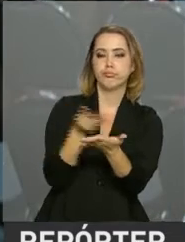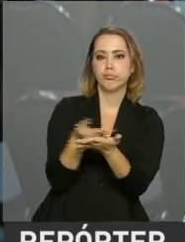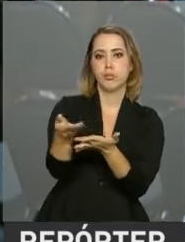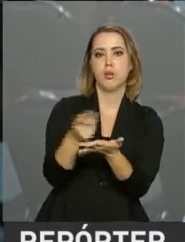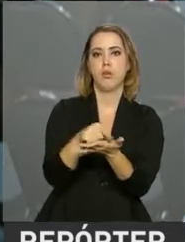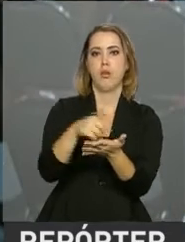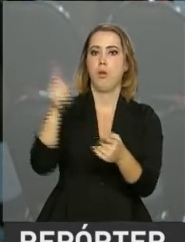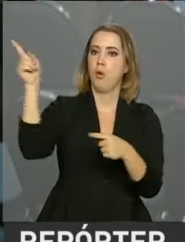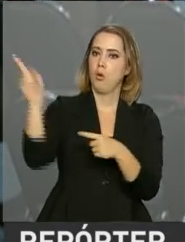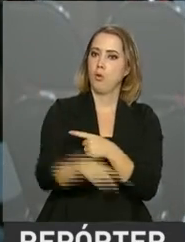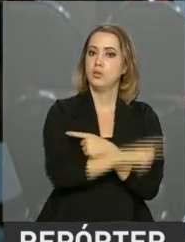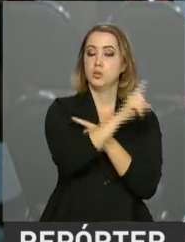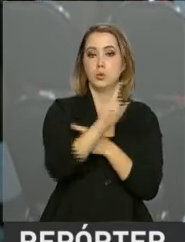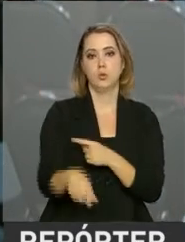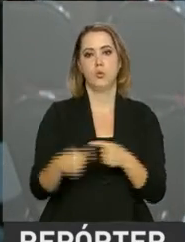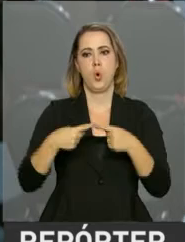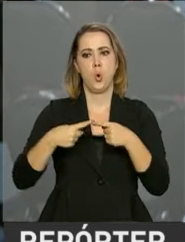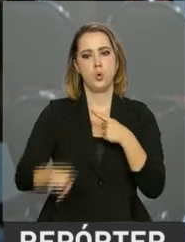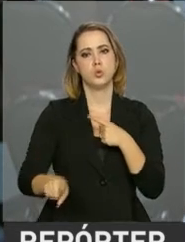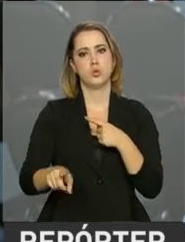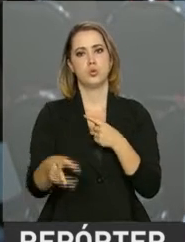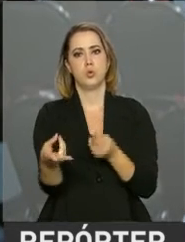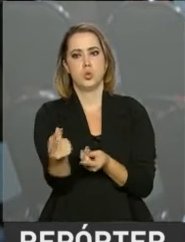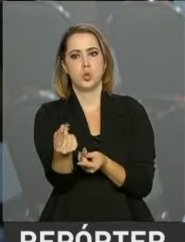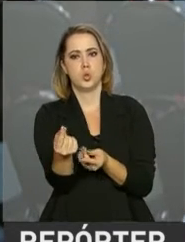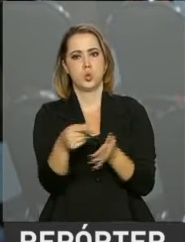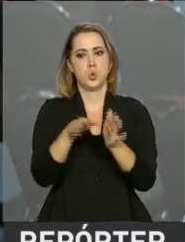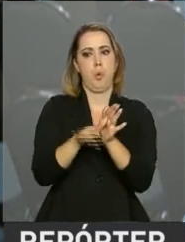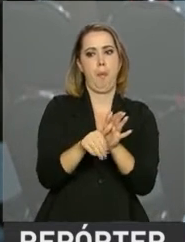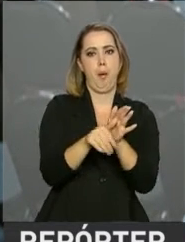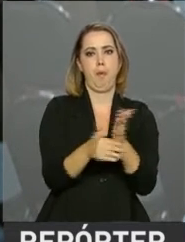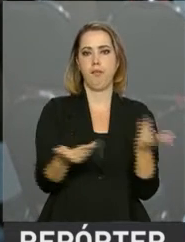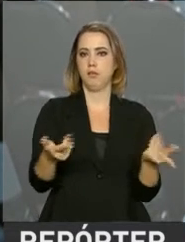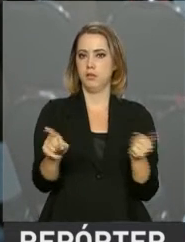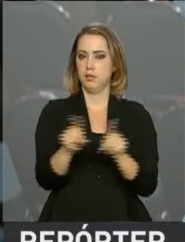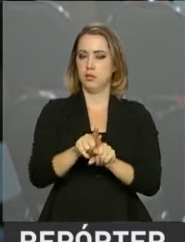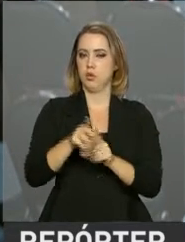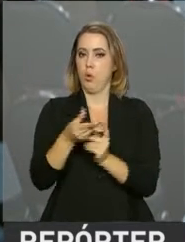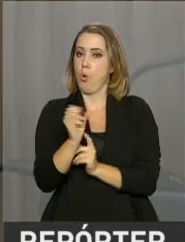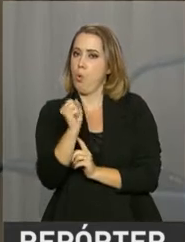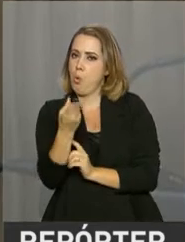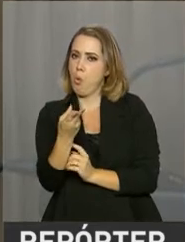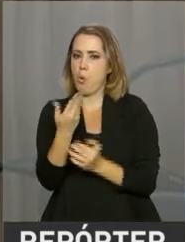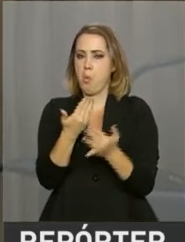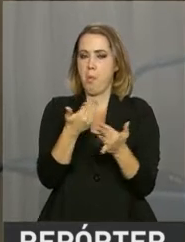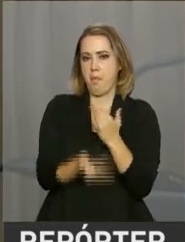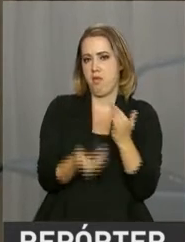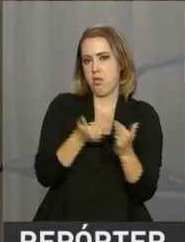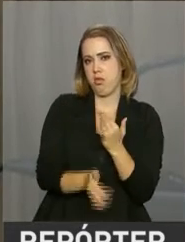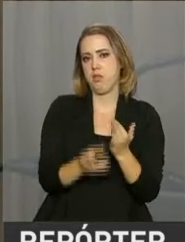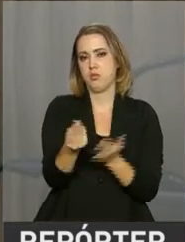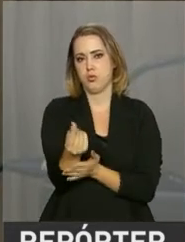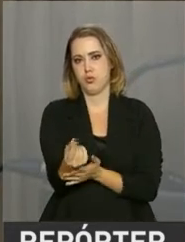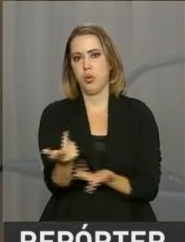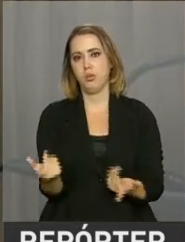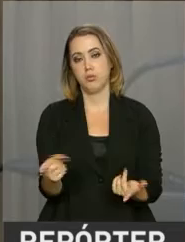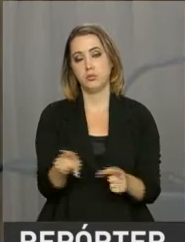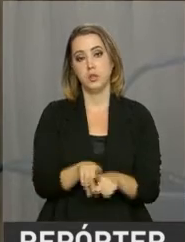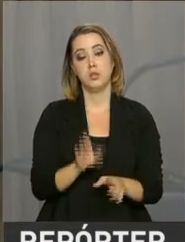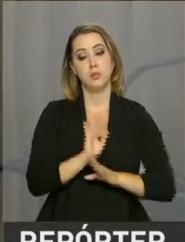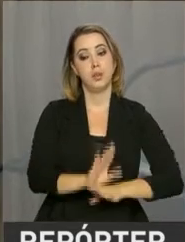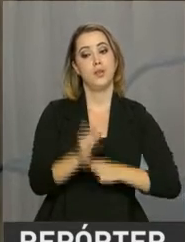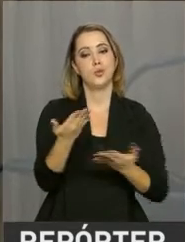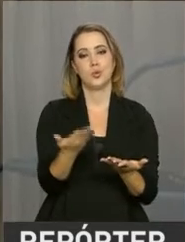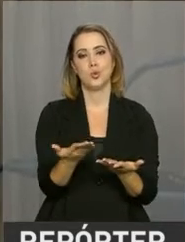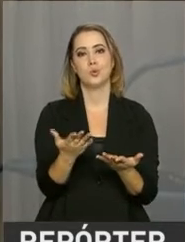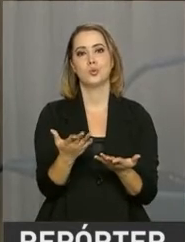de coibir a malversação, a má aplicação do dinheiro do cidadão e, como consequência, contribui com o